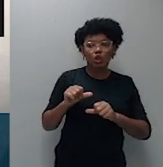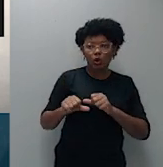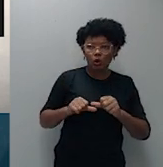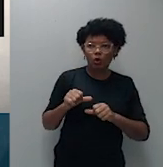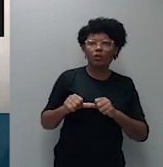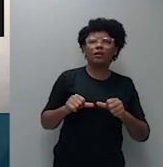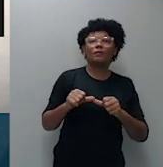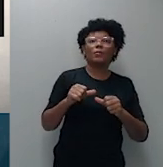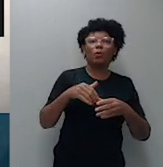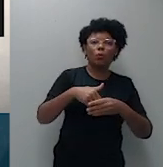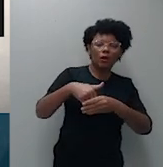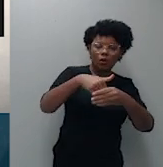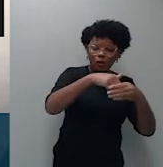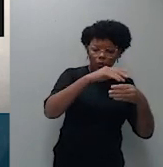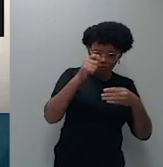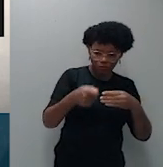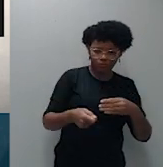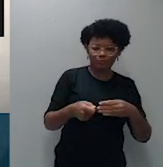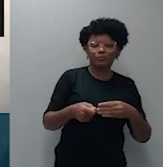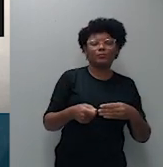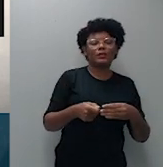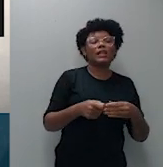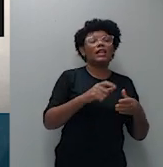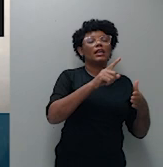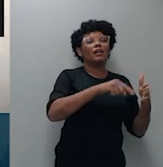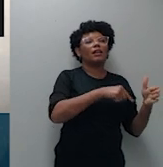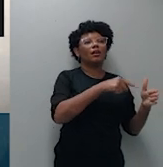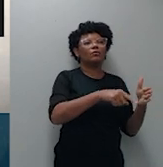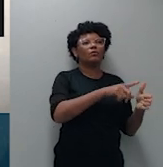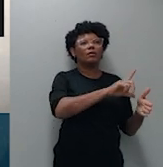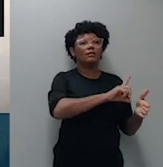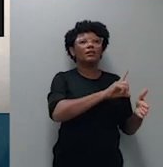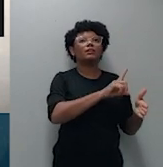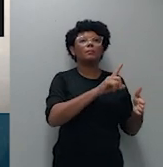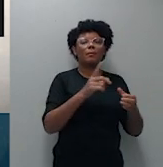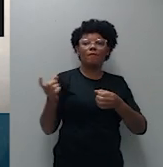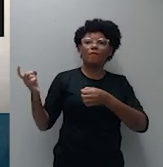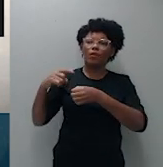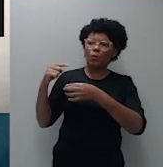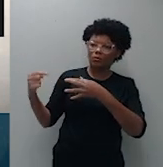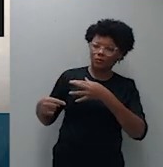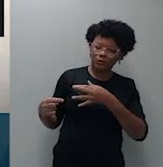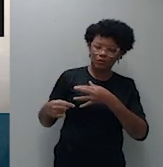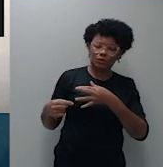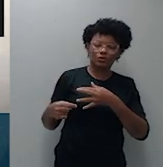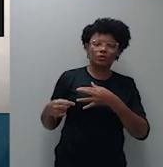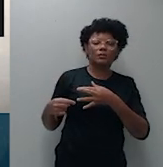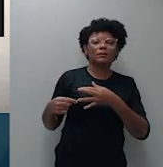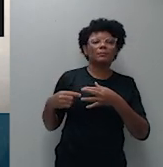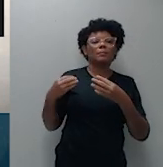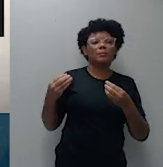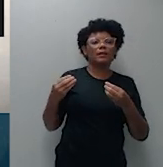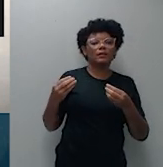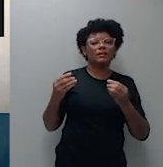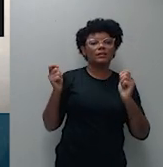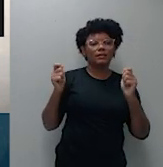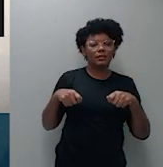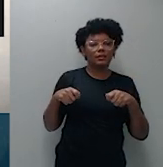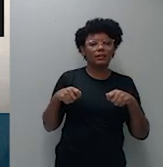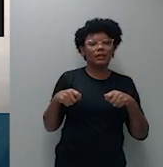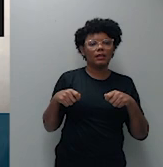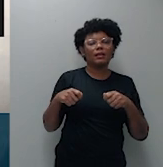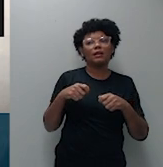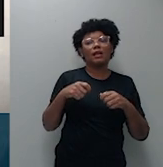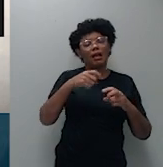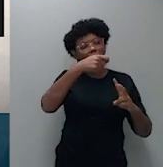reformar o acórdão no ponto que sumiu a fim de determinar que os autos retornem a origem para que se